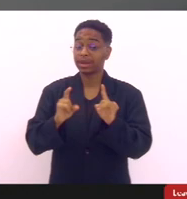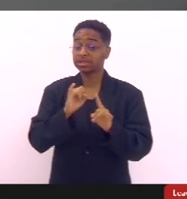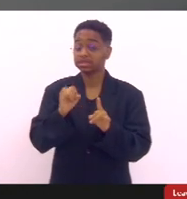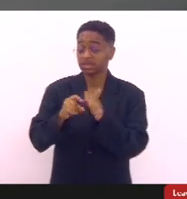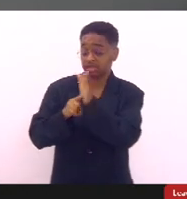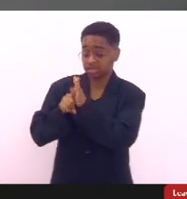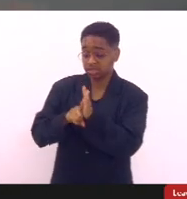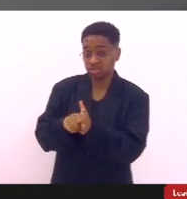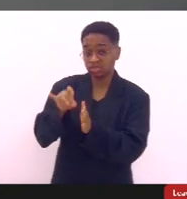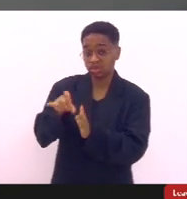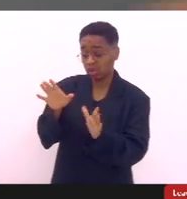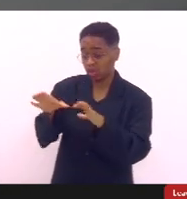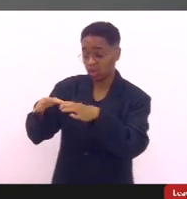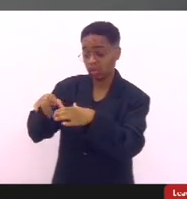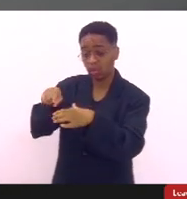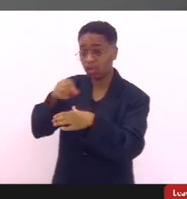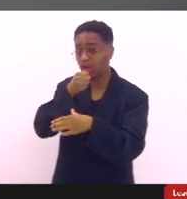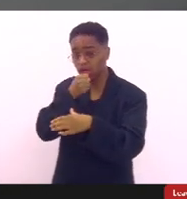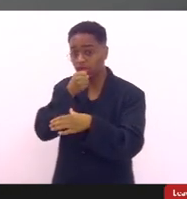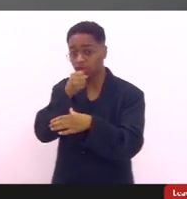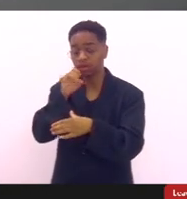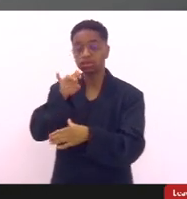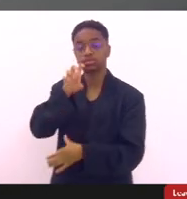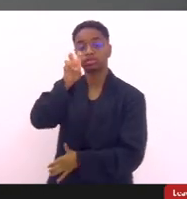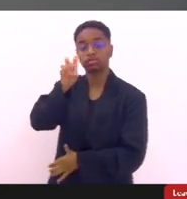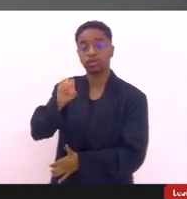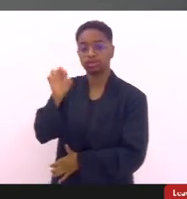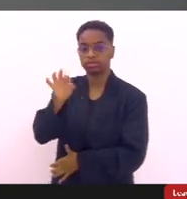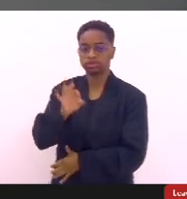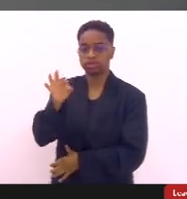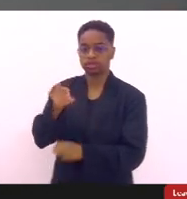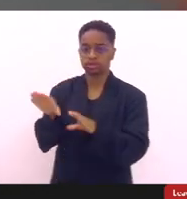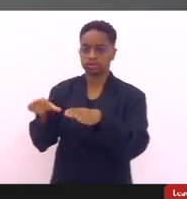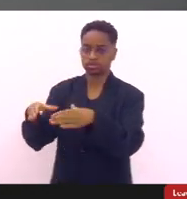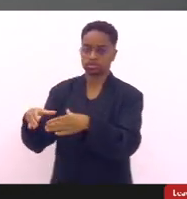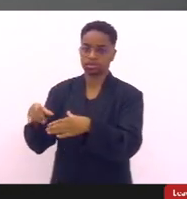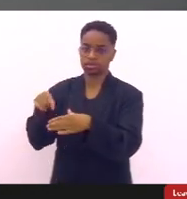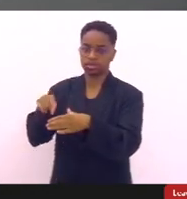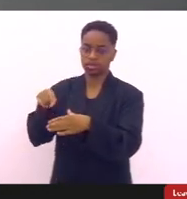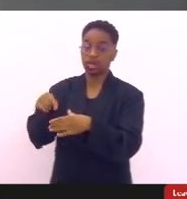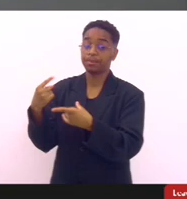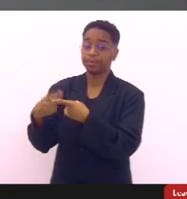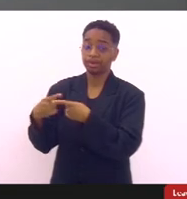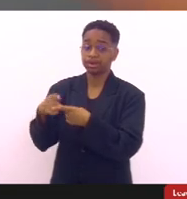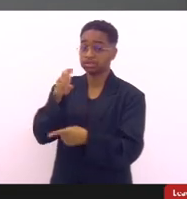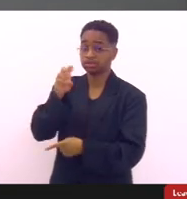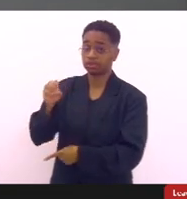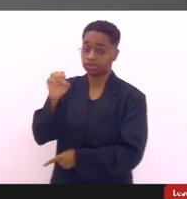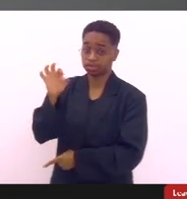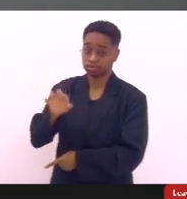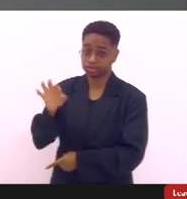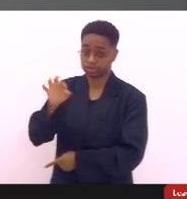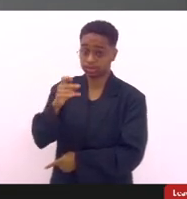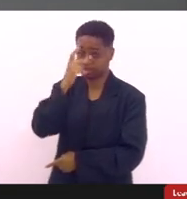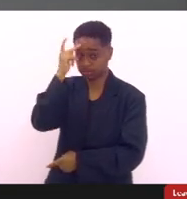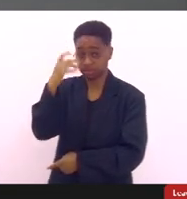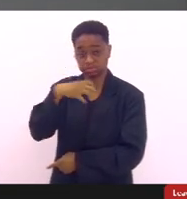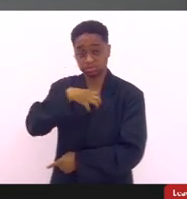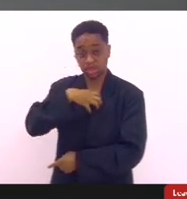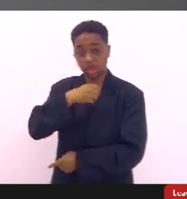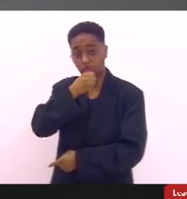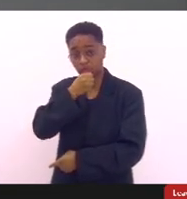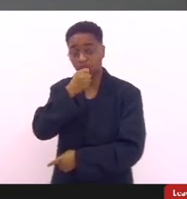que tossem, a gente vai examinar 50% da cadeia. Porque 50% das pessoas alegam que têm tosse, mas não